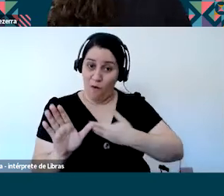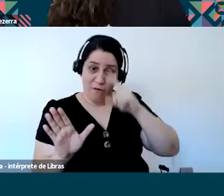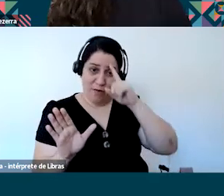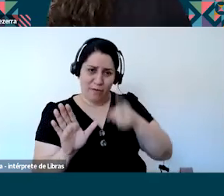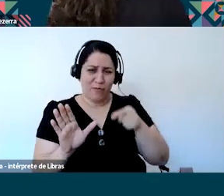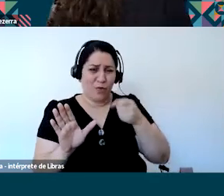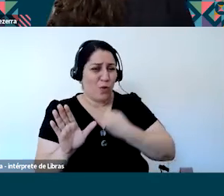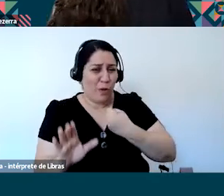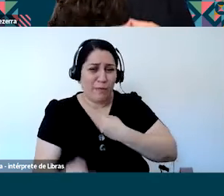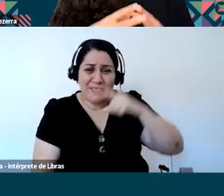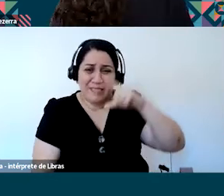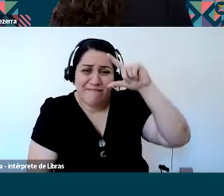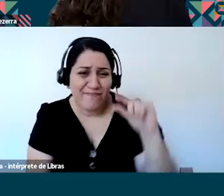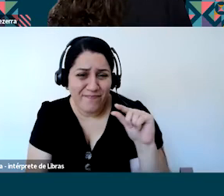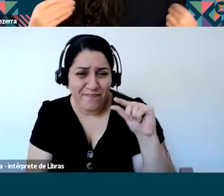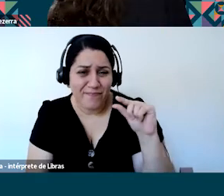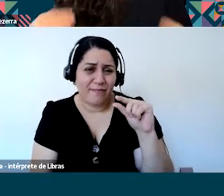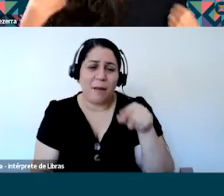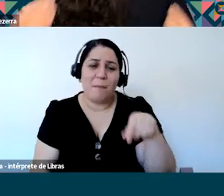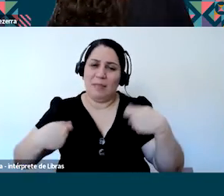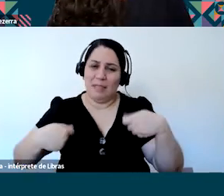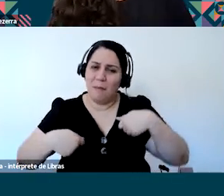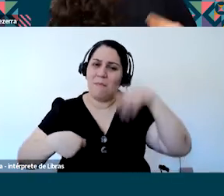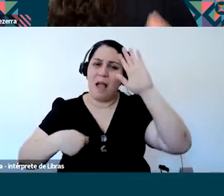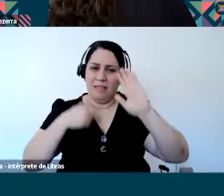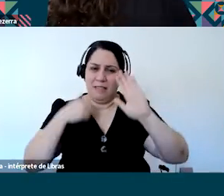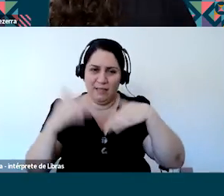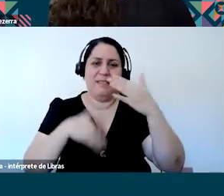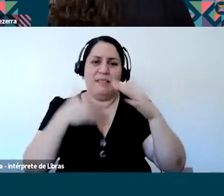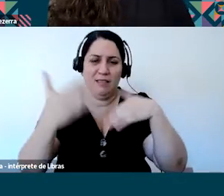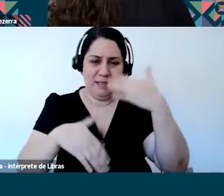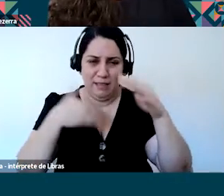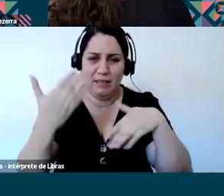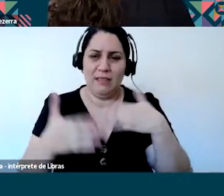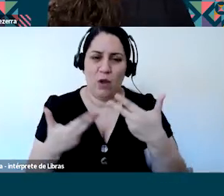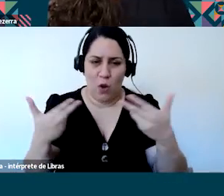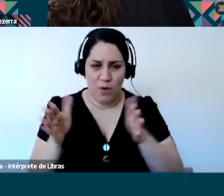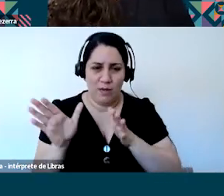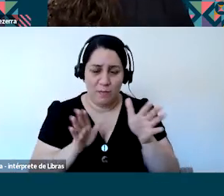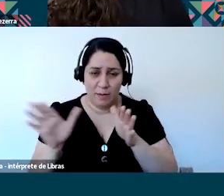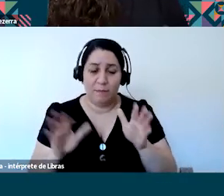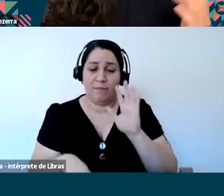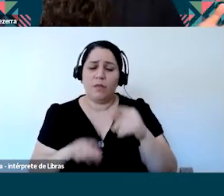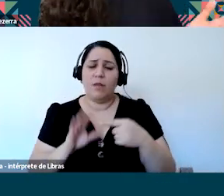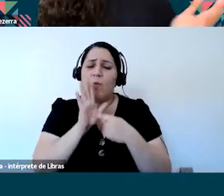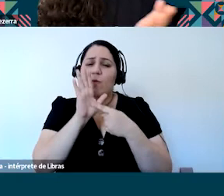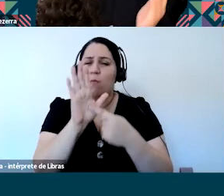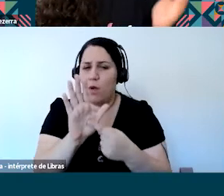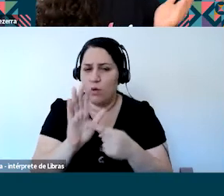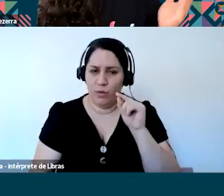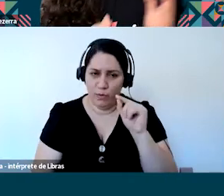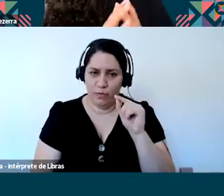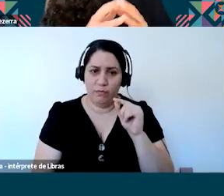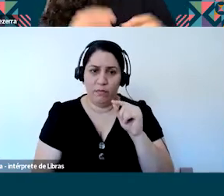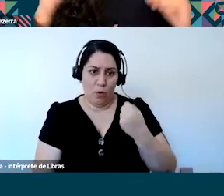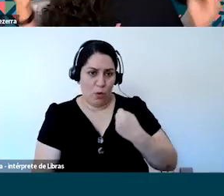valor extremamente baixo. A gente precisa evoluir muito mais na parte de acessibilidade. No entanto, eu trouxe